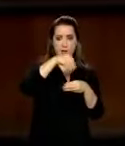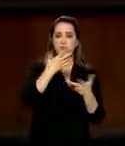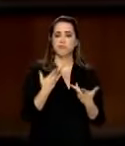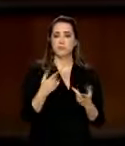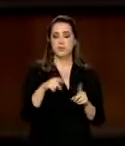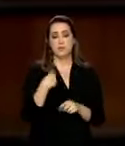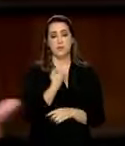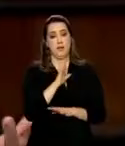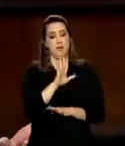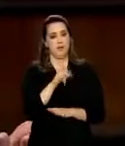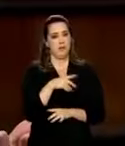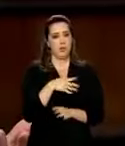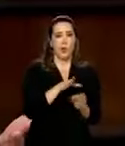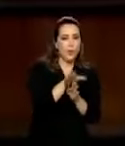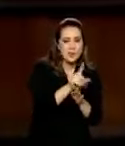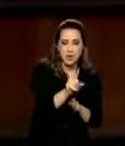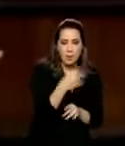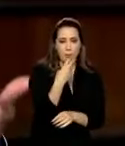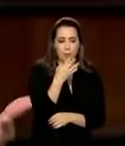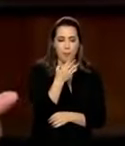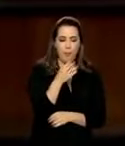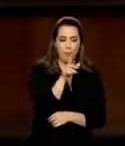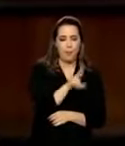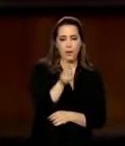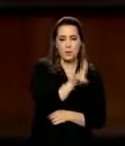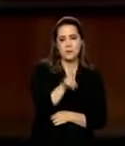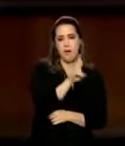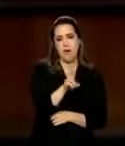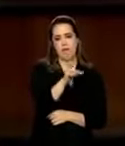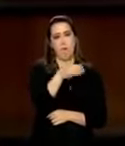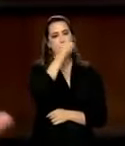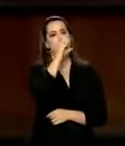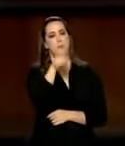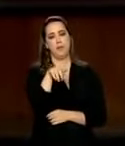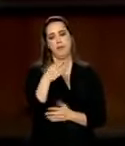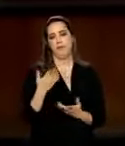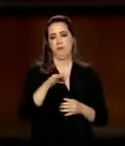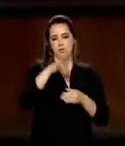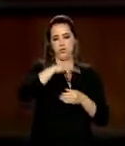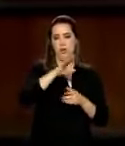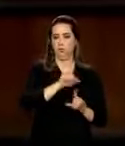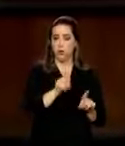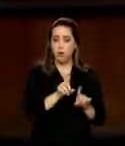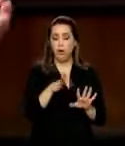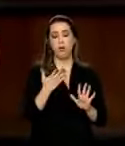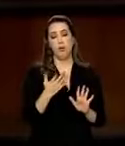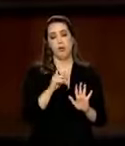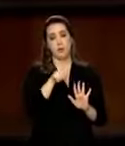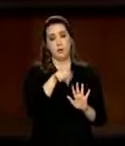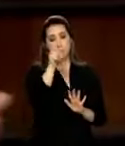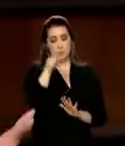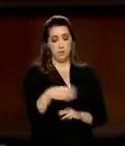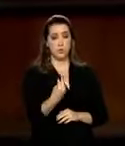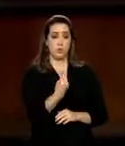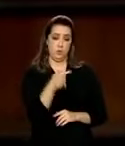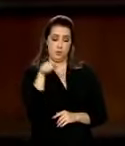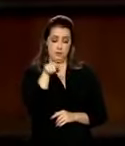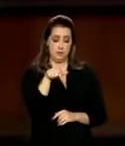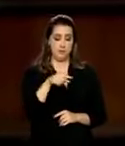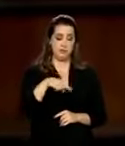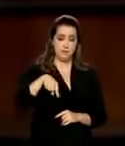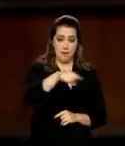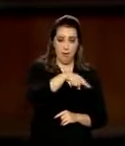estivéssemos estudando a nossa biodiversidade, quem sabe da floresta viesse cura para alguma coisa. Porque esses seres humanos que estão lá sobreviveram